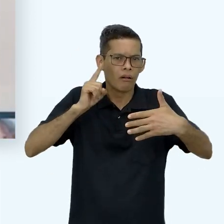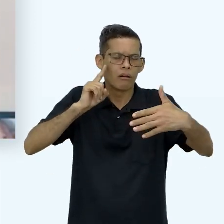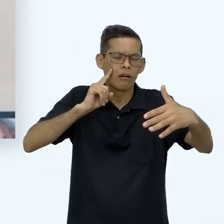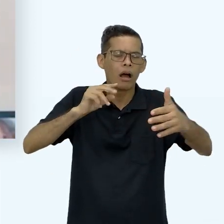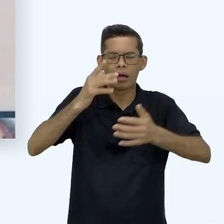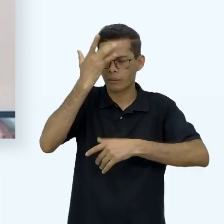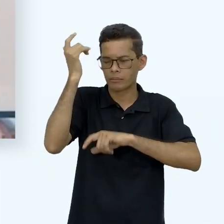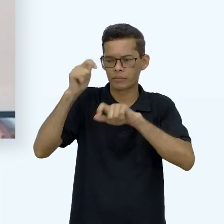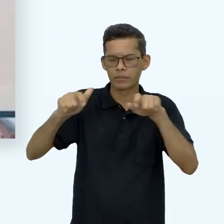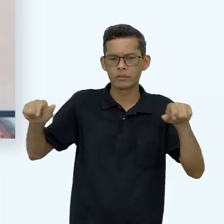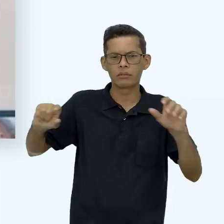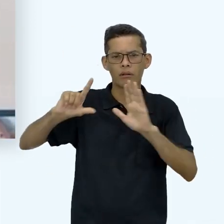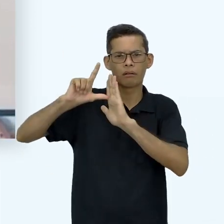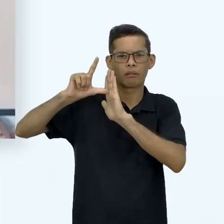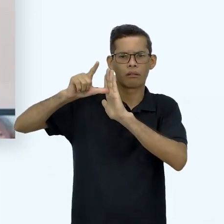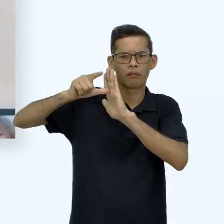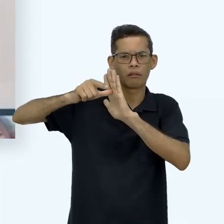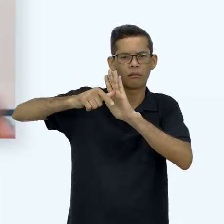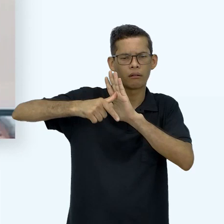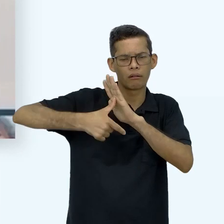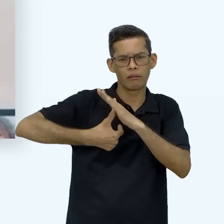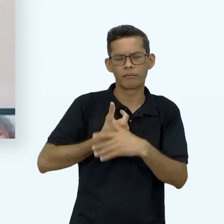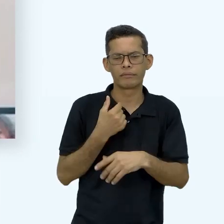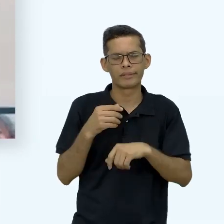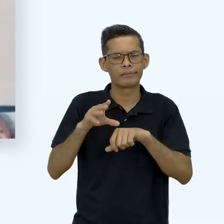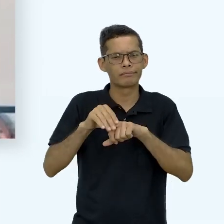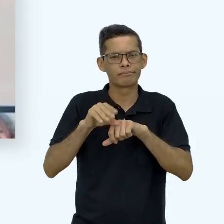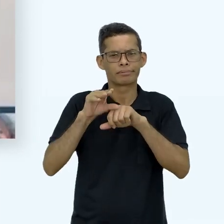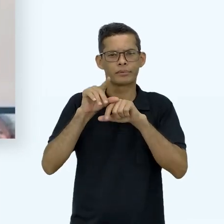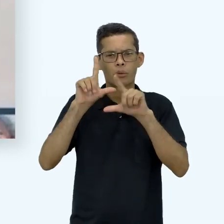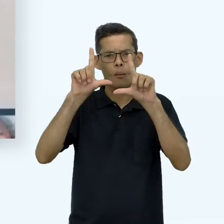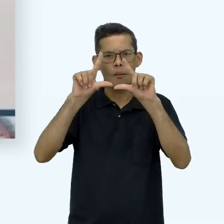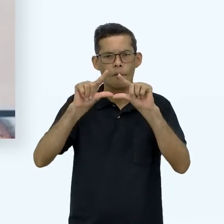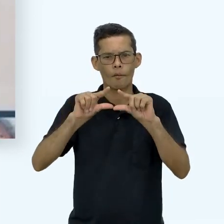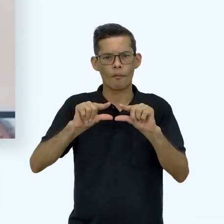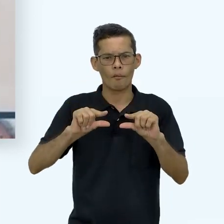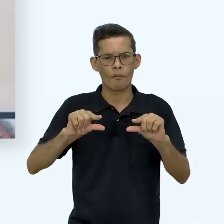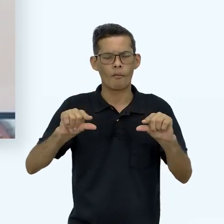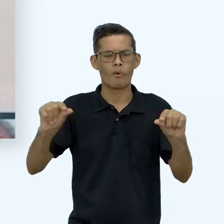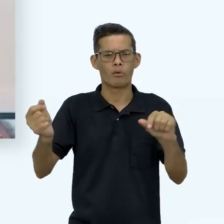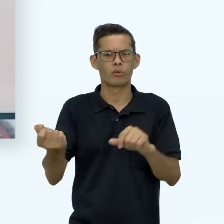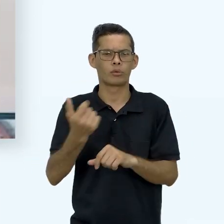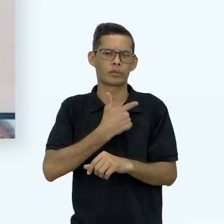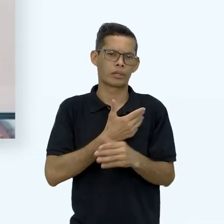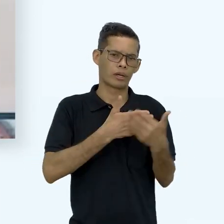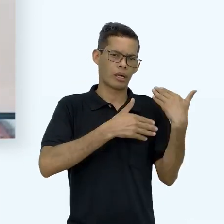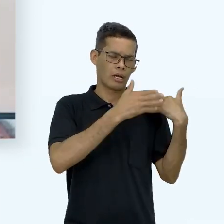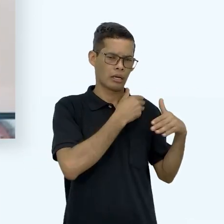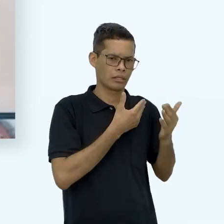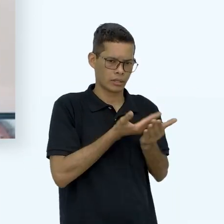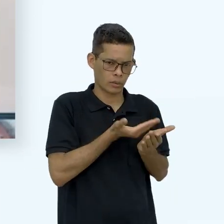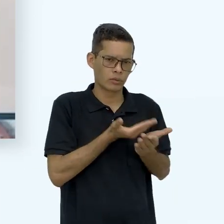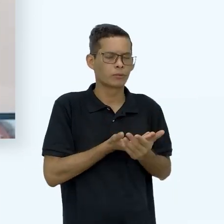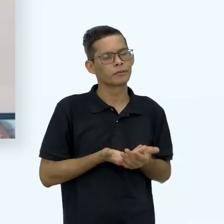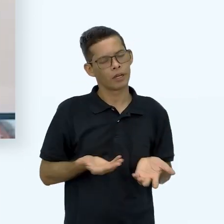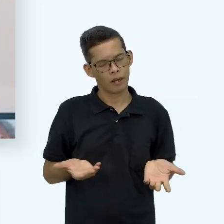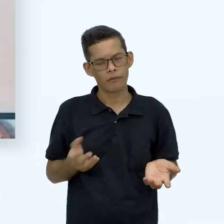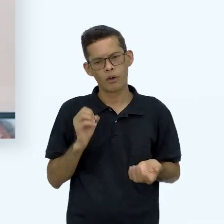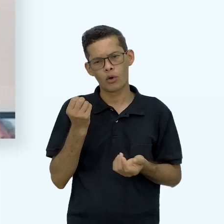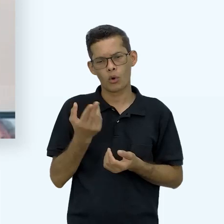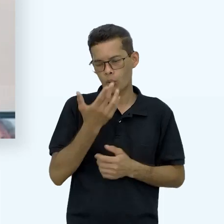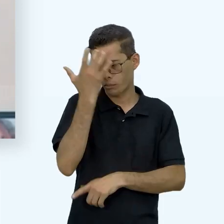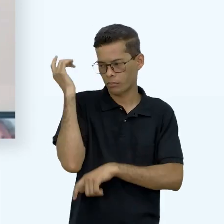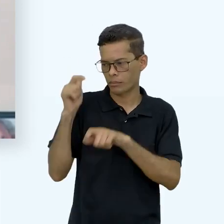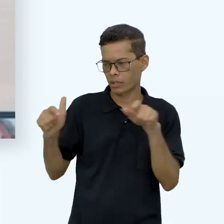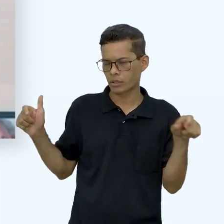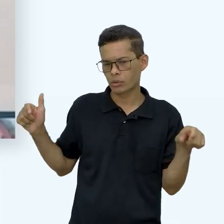vez sabendo menos em relação a quanto ele sabia da fronteira do conhecimento de quando ele saiu da escola, ou quanto alguém